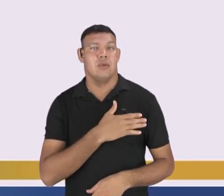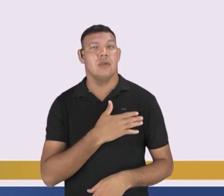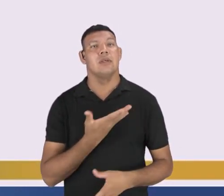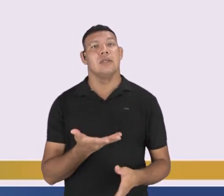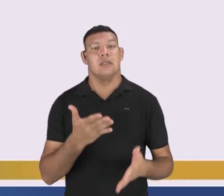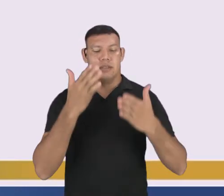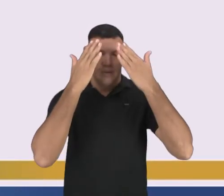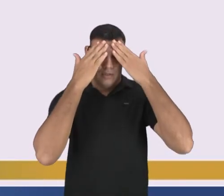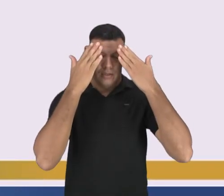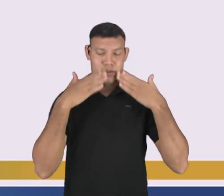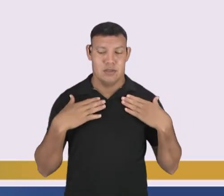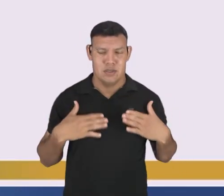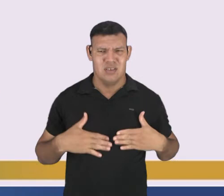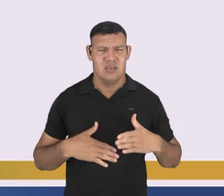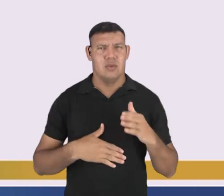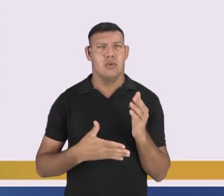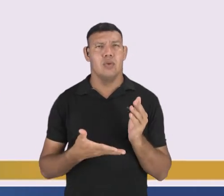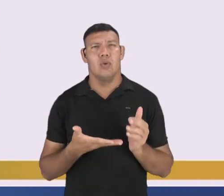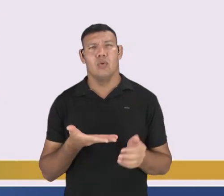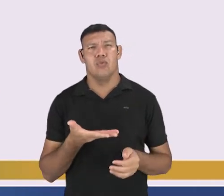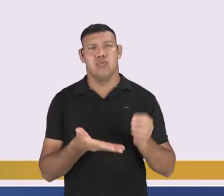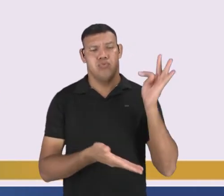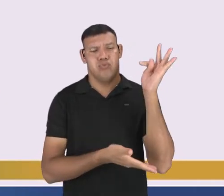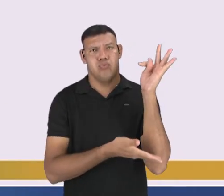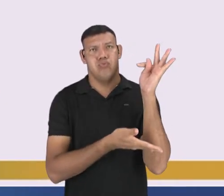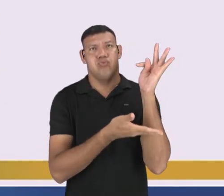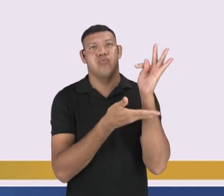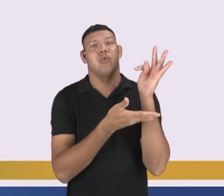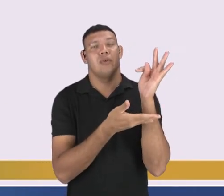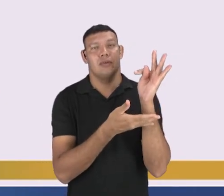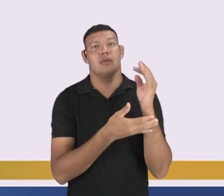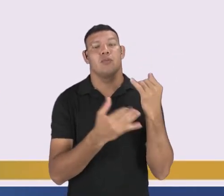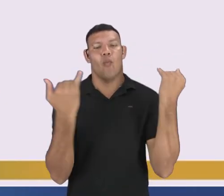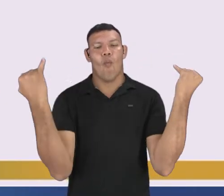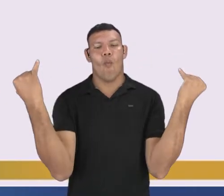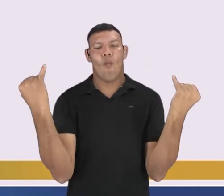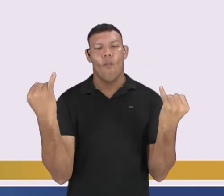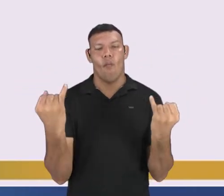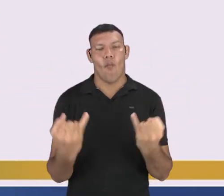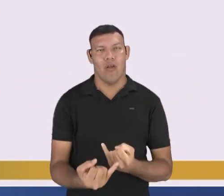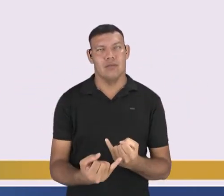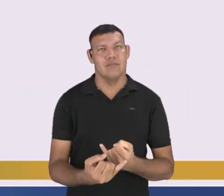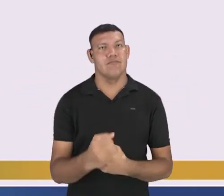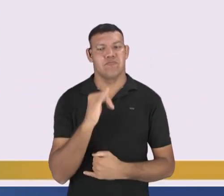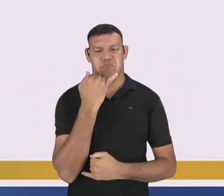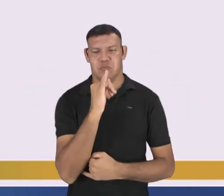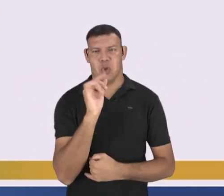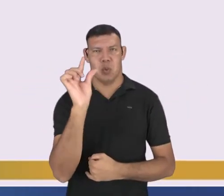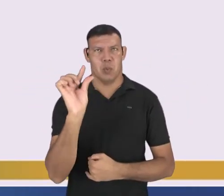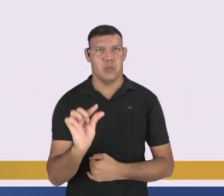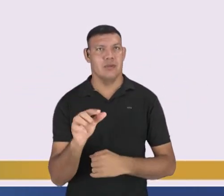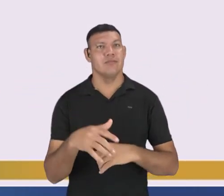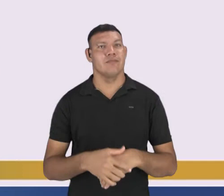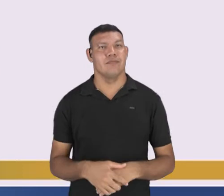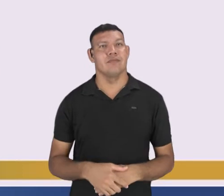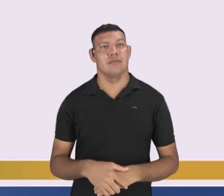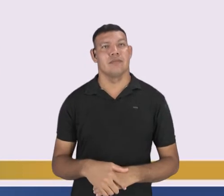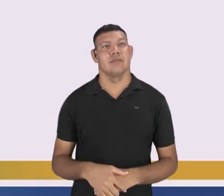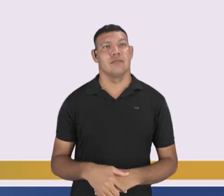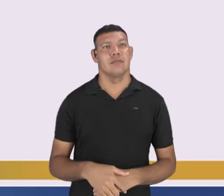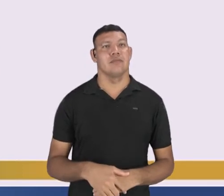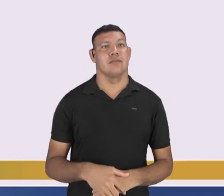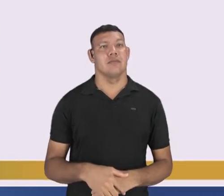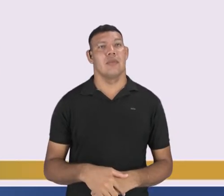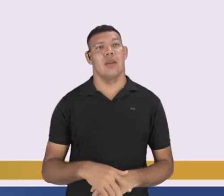corpo fica mais alta e a pessoa emagrece muito sem gastar energia. Já o hipotireoidismo, que é o contrário, é quando a tireoide